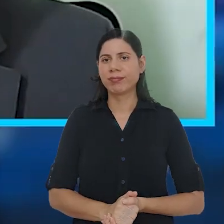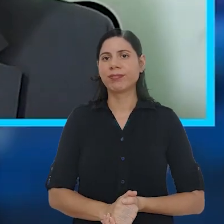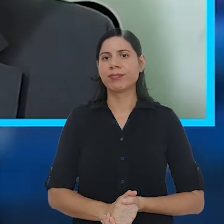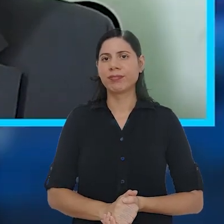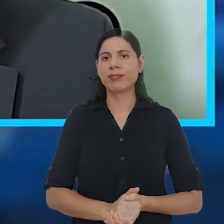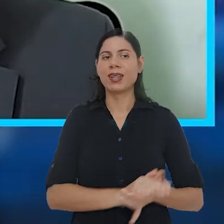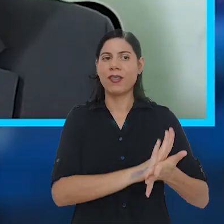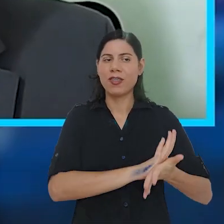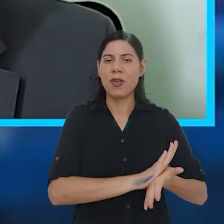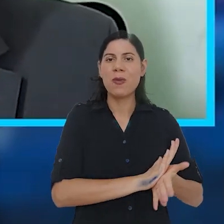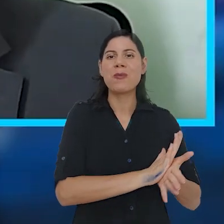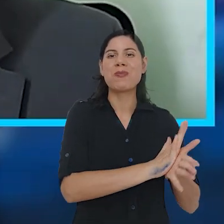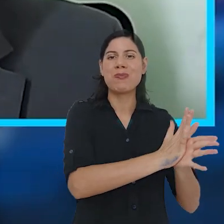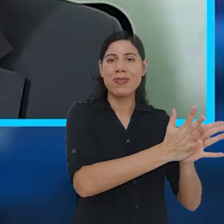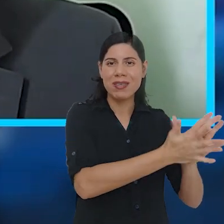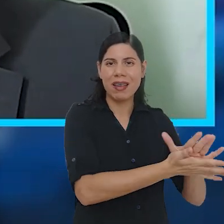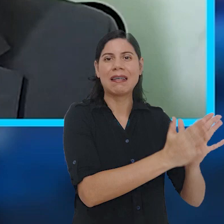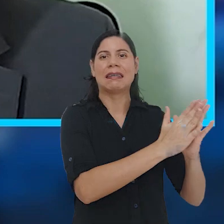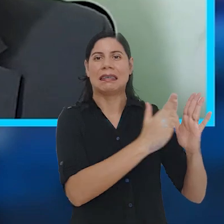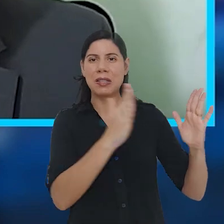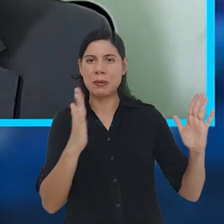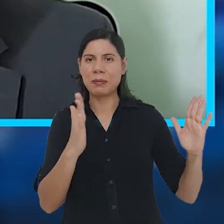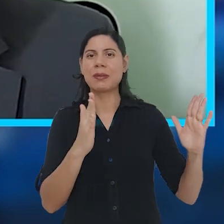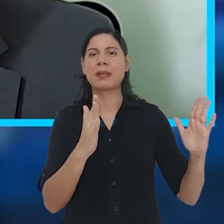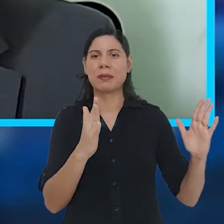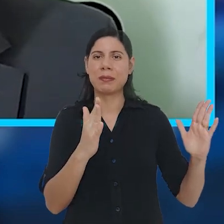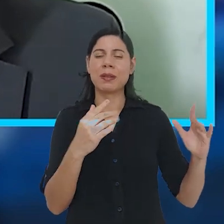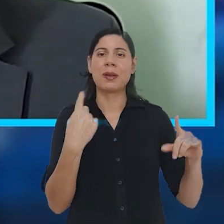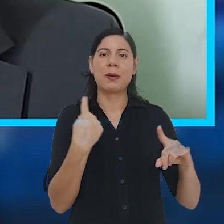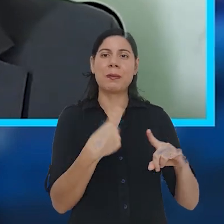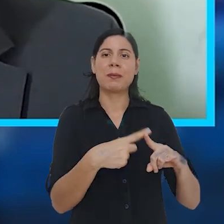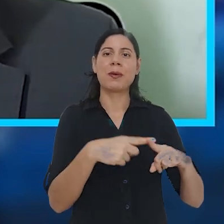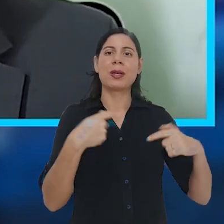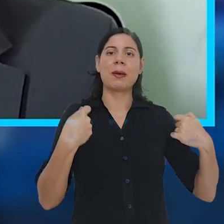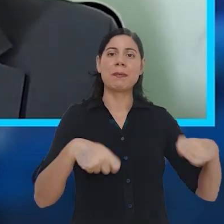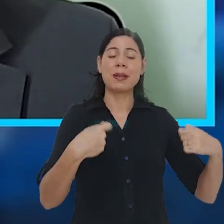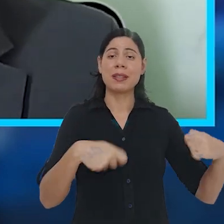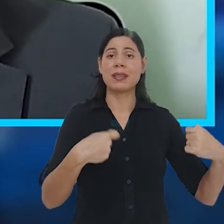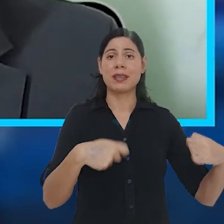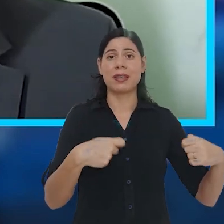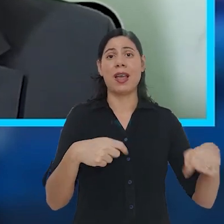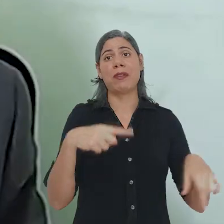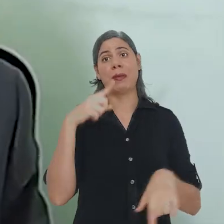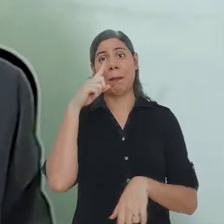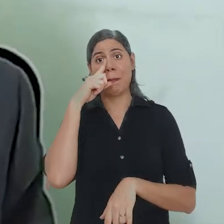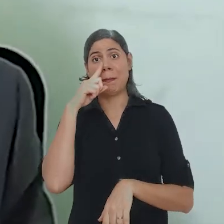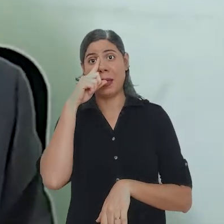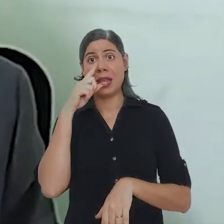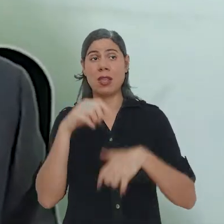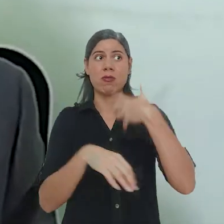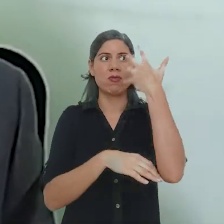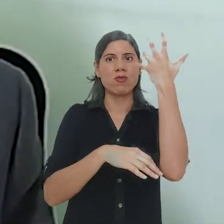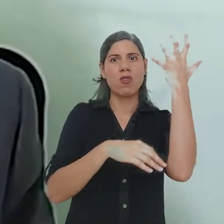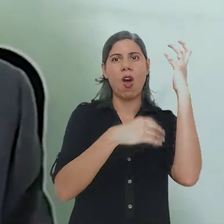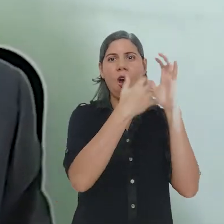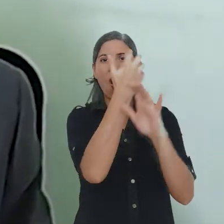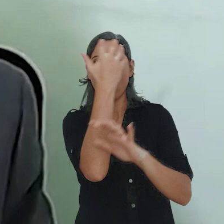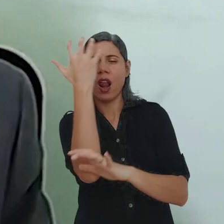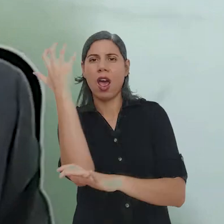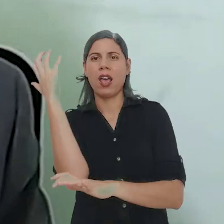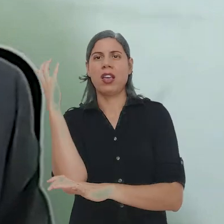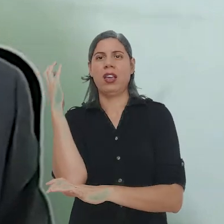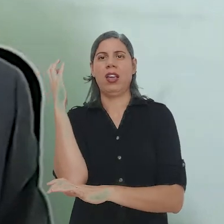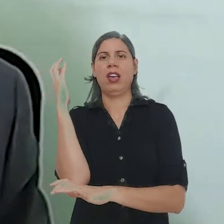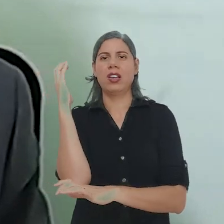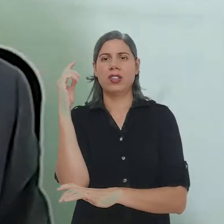Foram muito massacrados naquela época por conta da questão de que tinham que estar enfrentando perigos da floresta, por